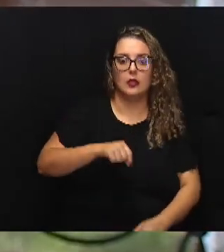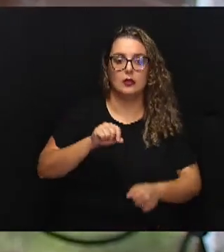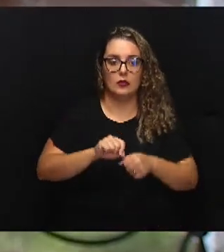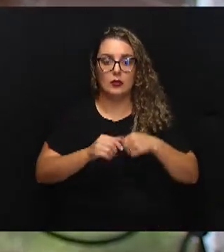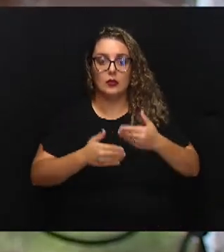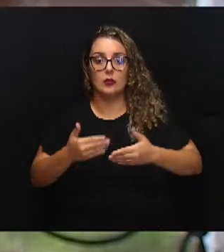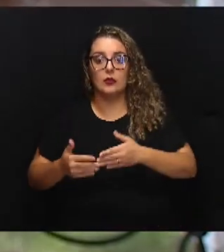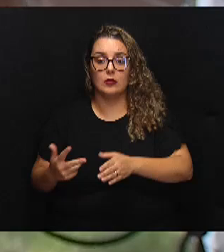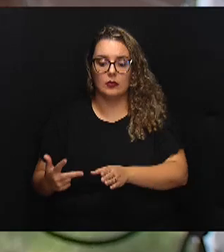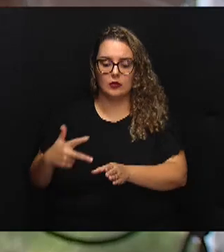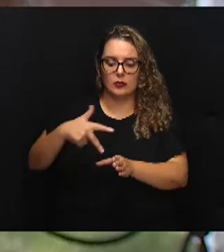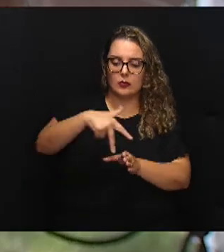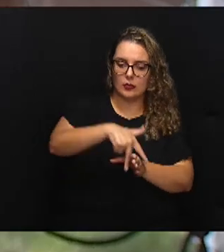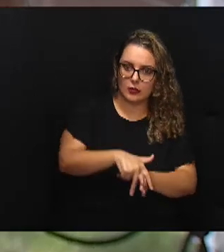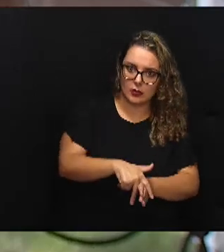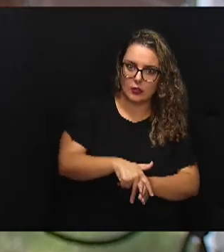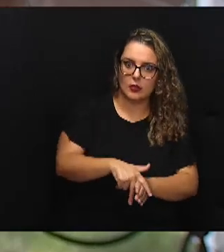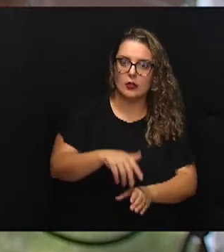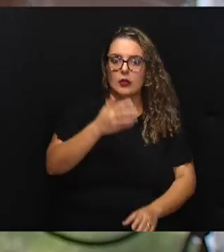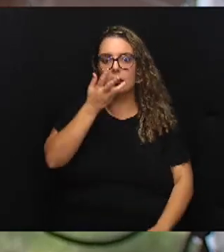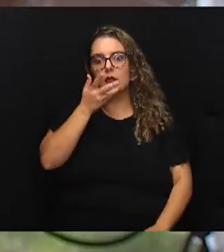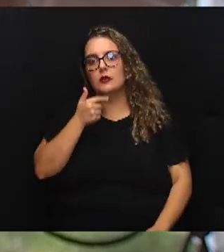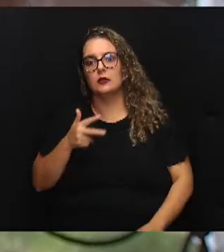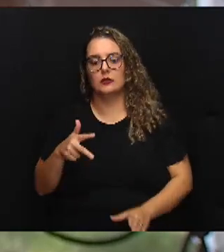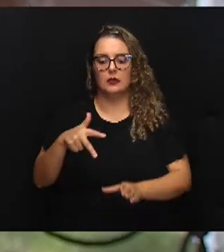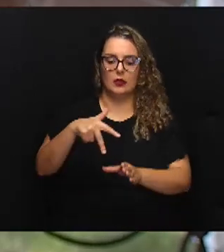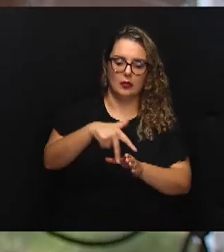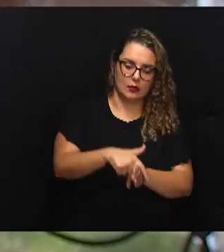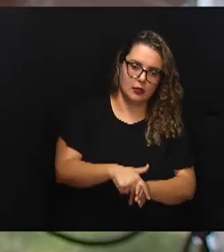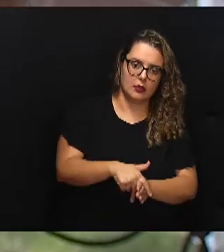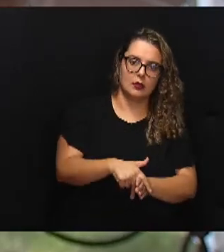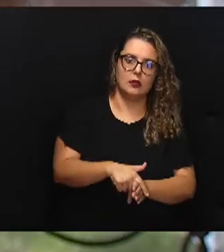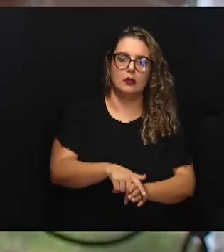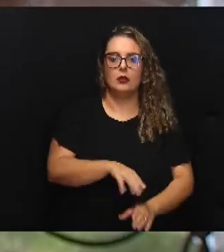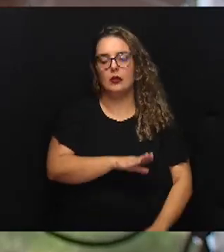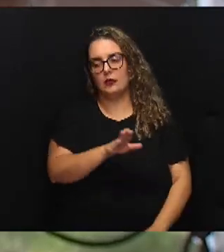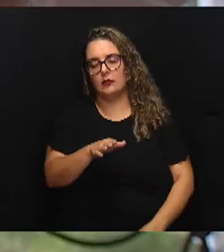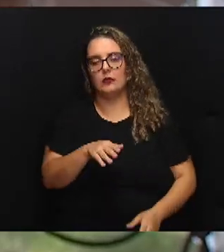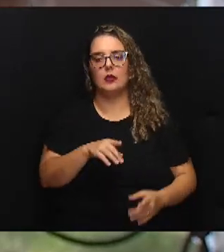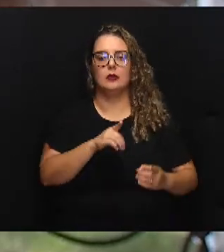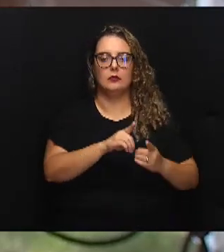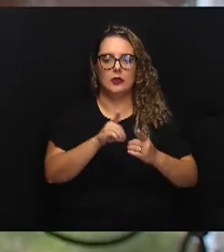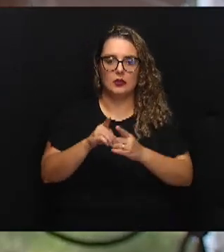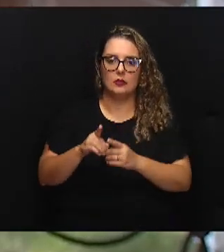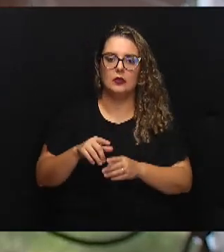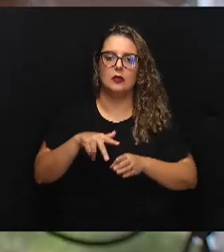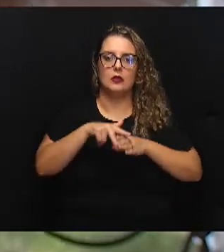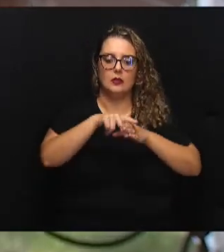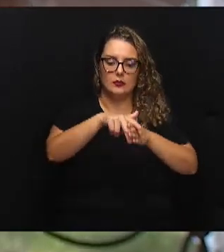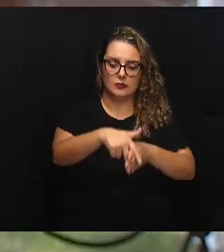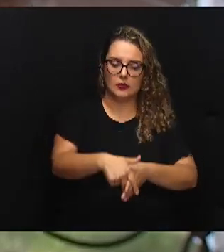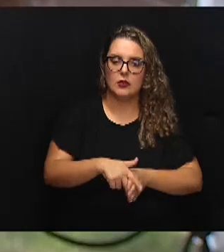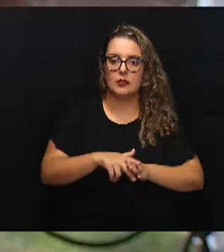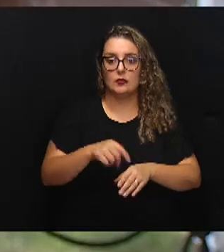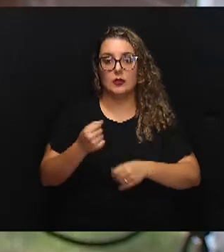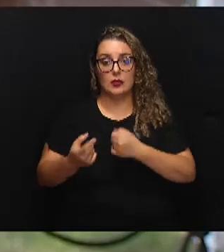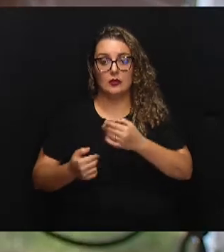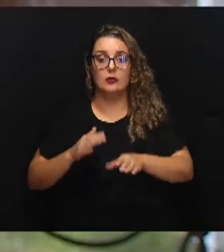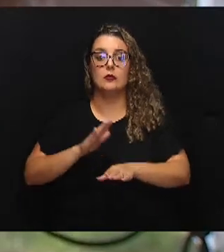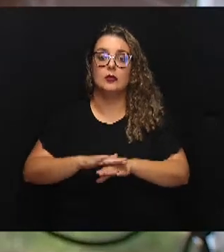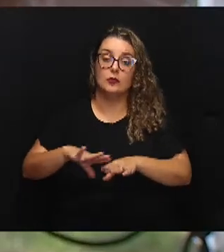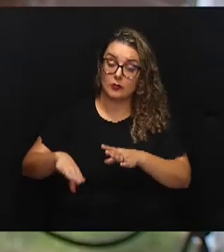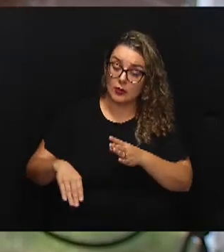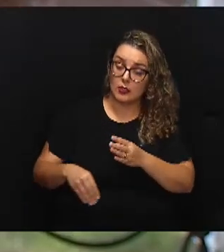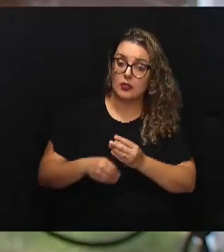de montaria, que aí a criança monta no cavalo, a gente sai para o atendimento e aí realiza muitas vezes também alguma atividade complementar,